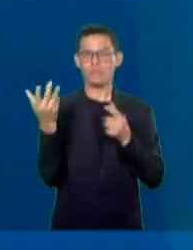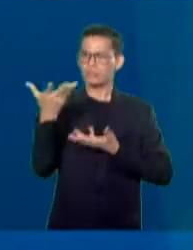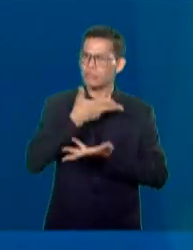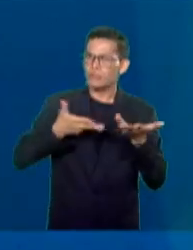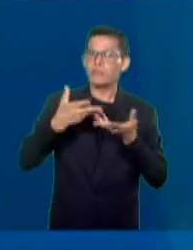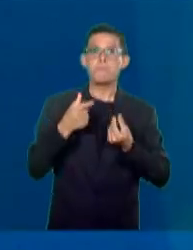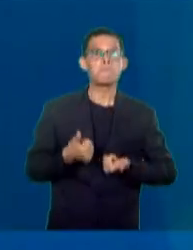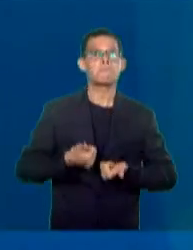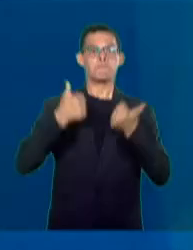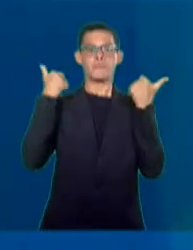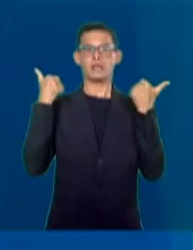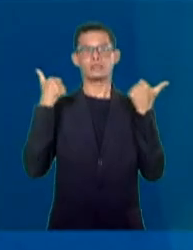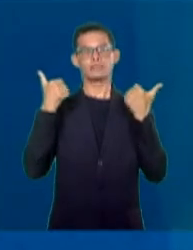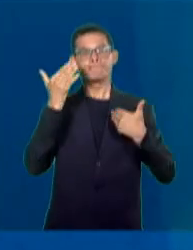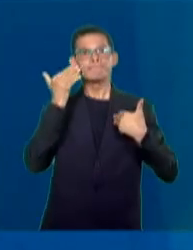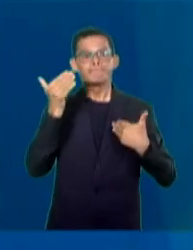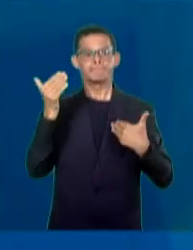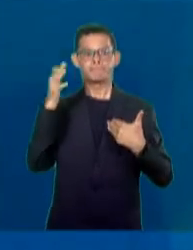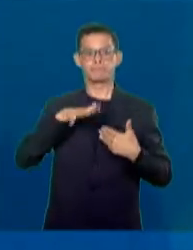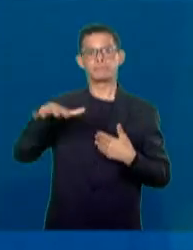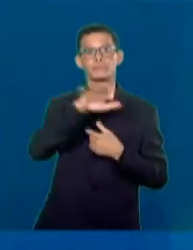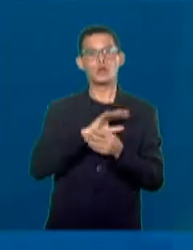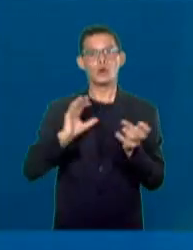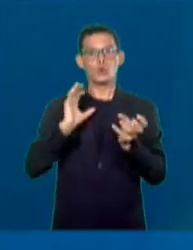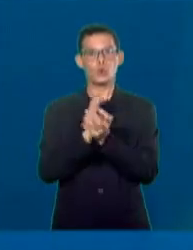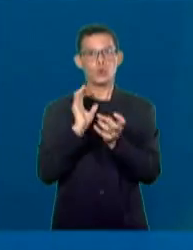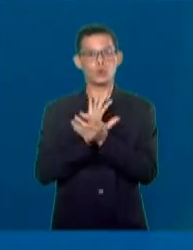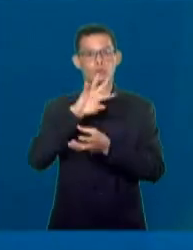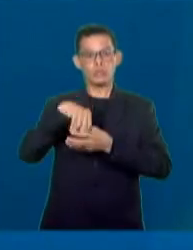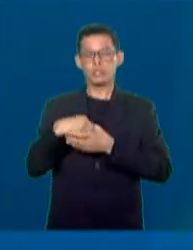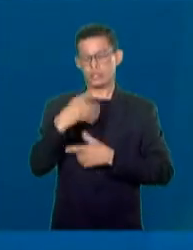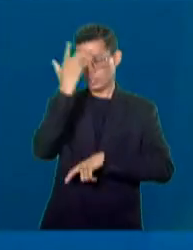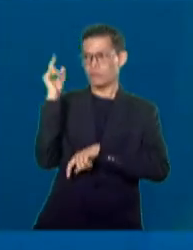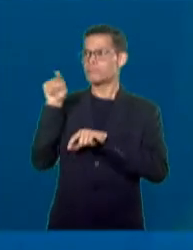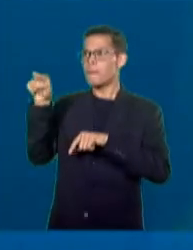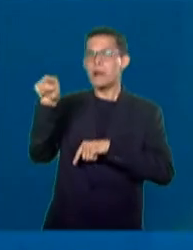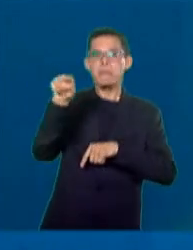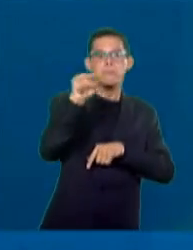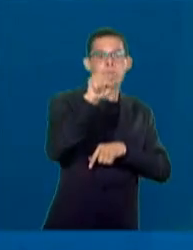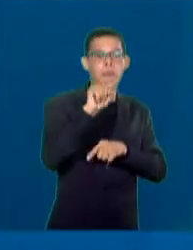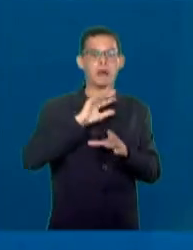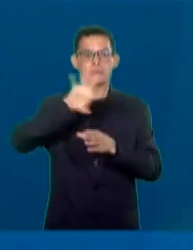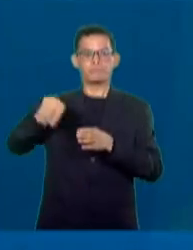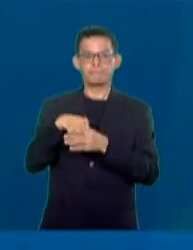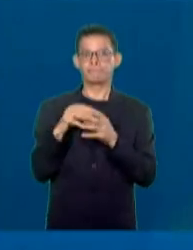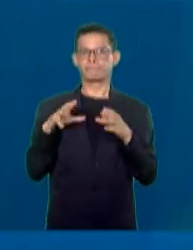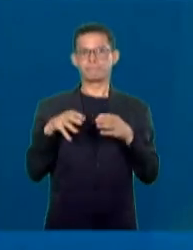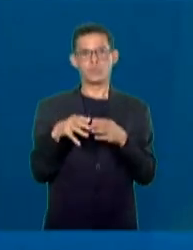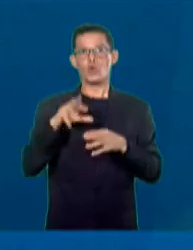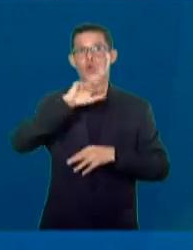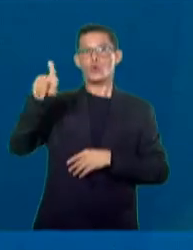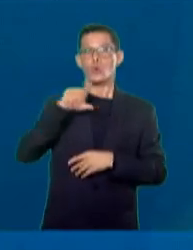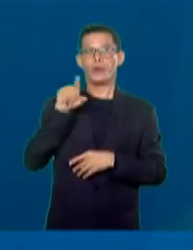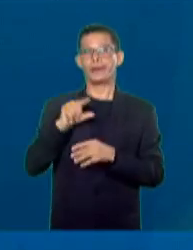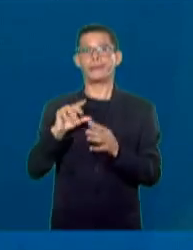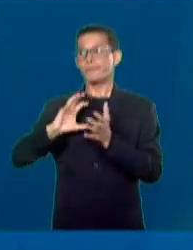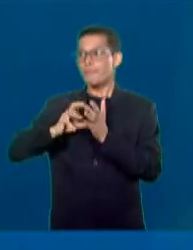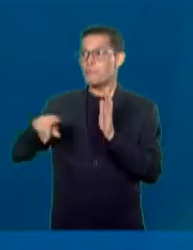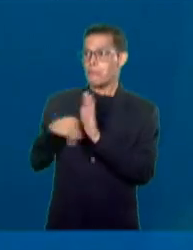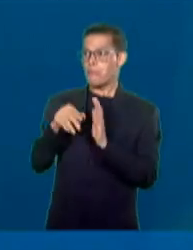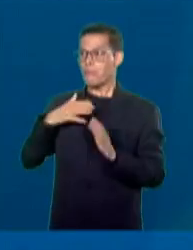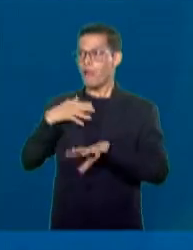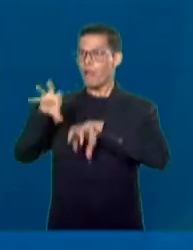ministros que o pude indicar sem qualquer interferência política partidária para